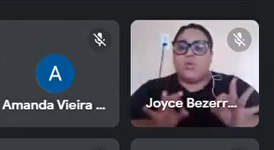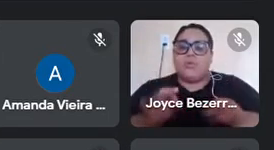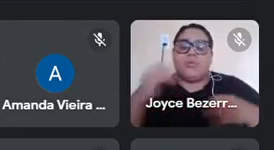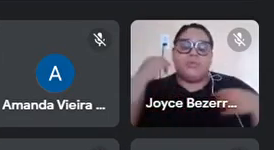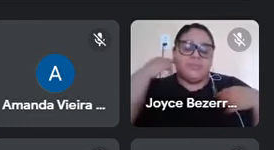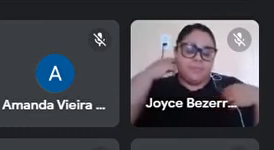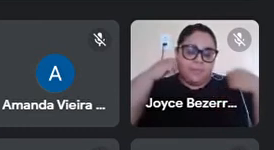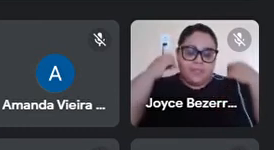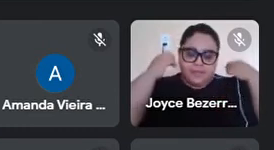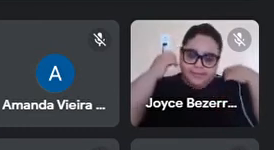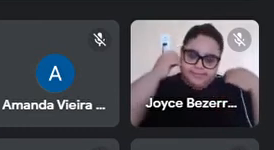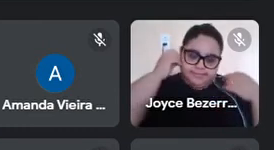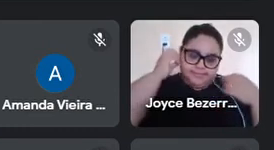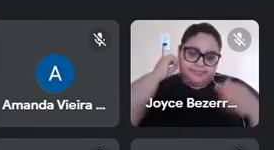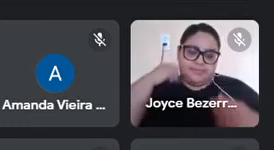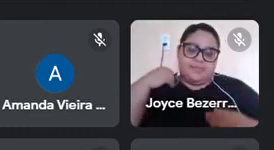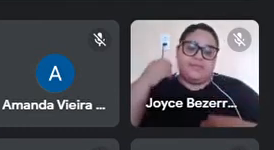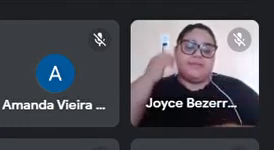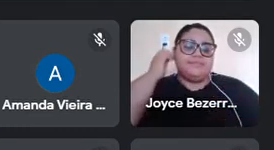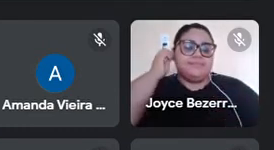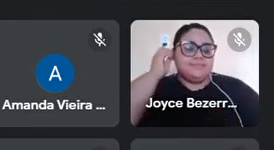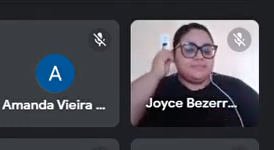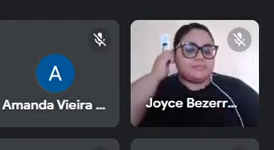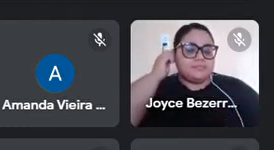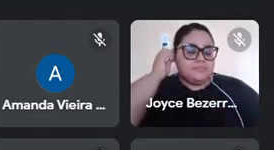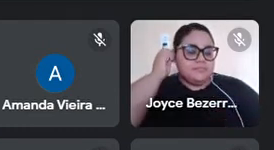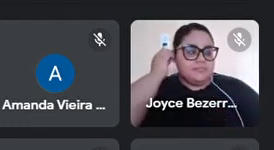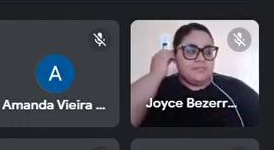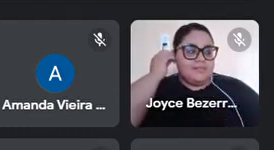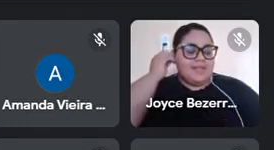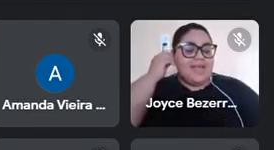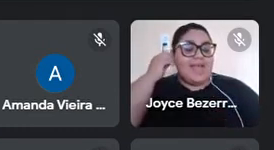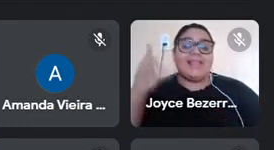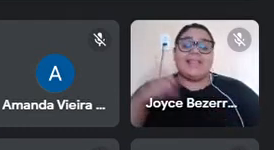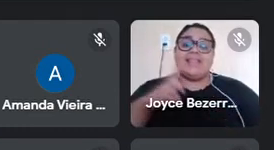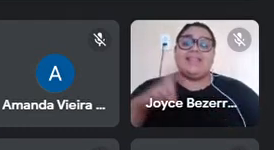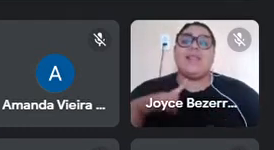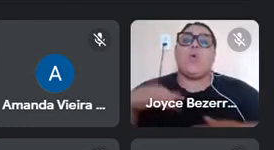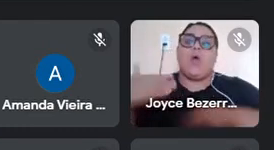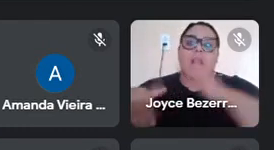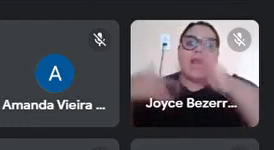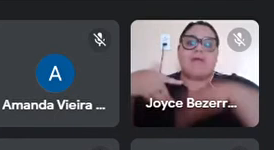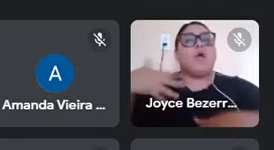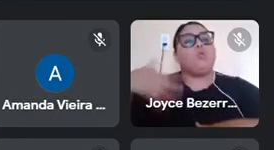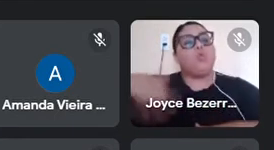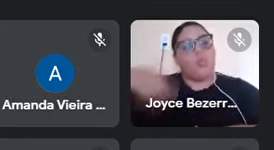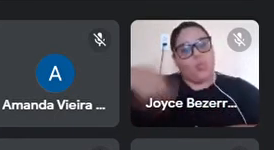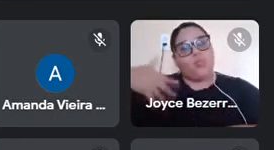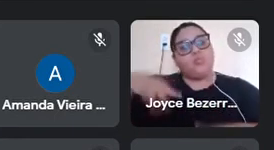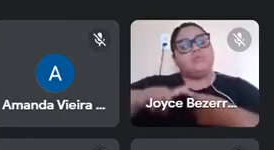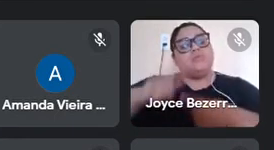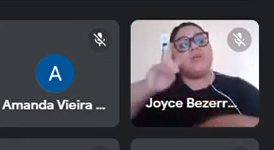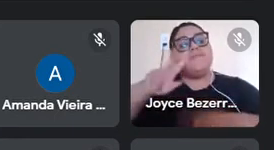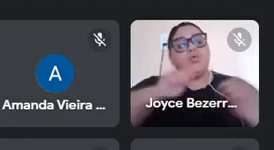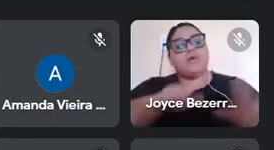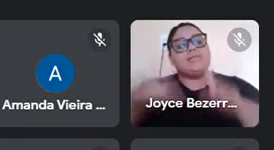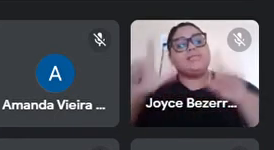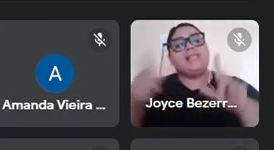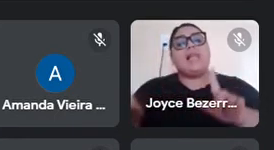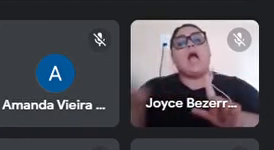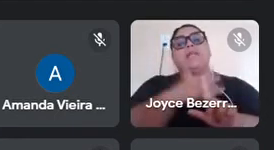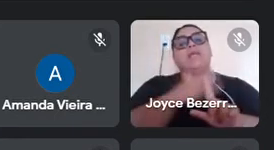Tem um elevado custo como desvantagem, né? Vocês viram, né, no slide anterior, que